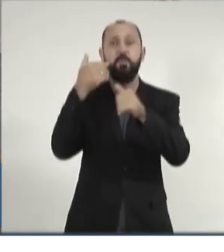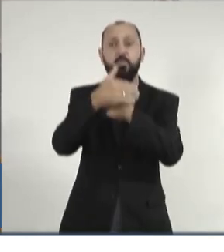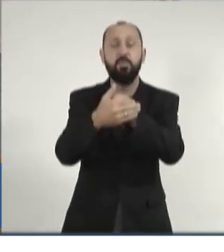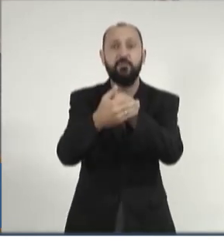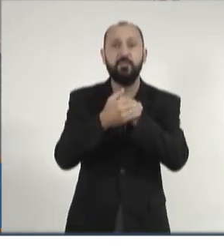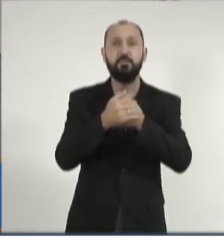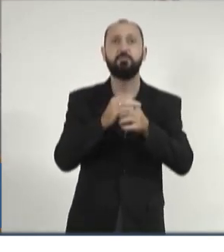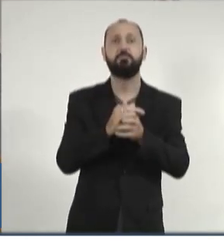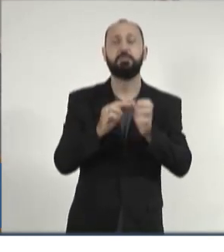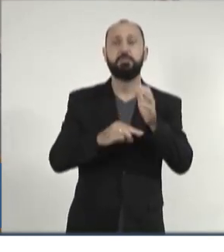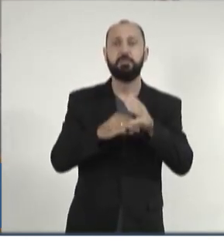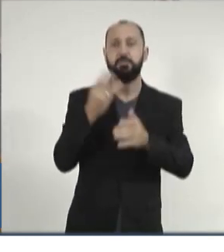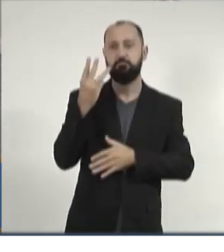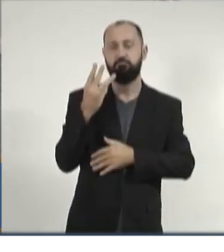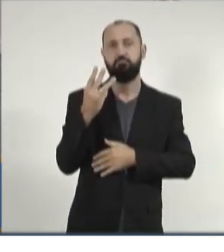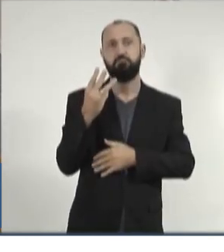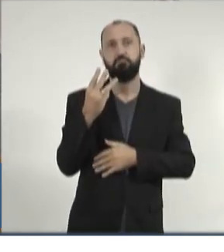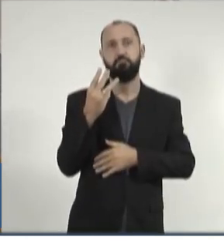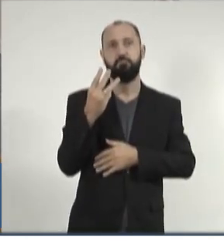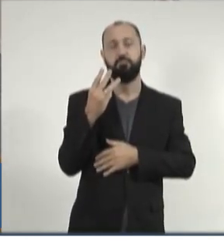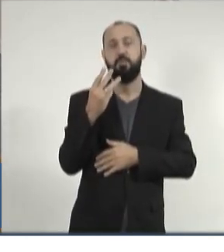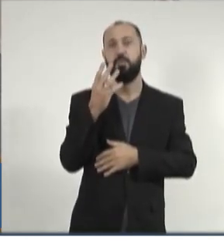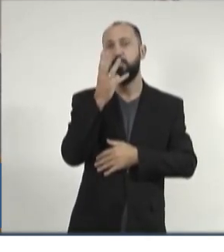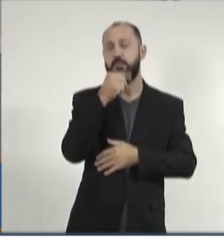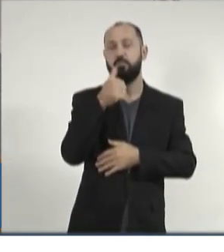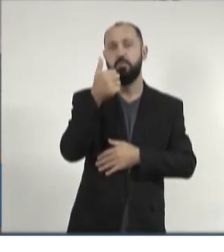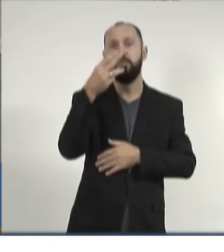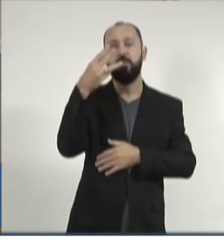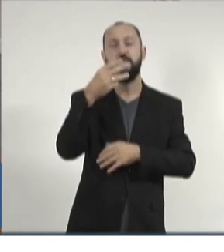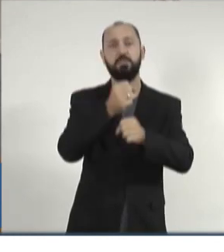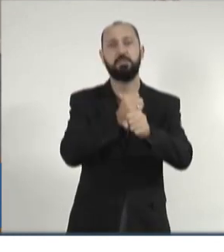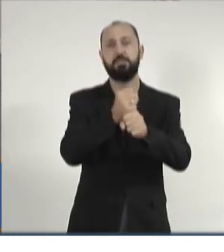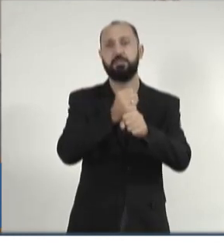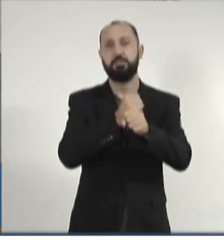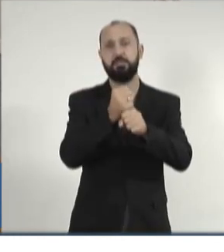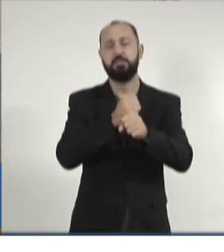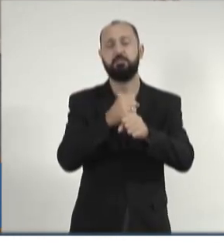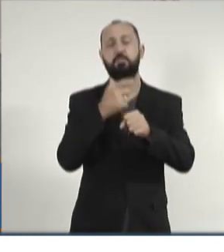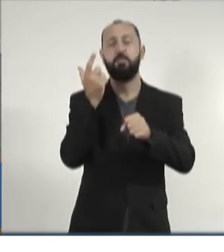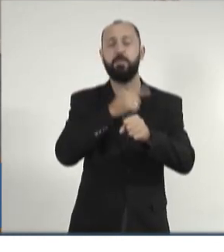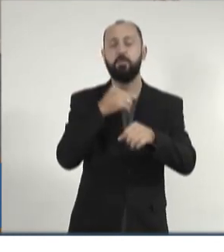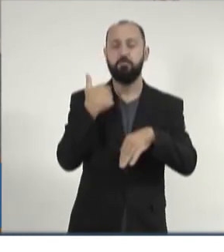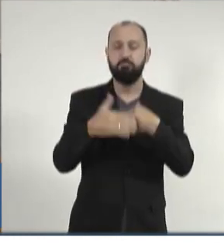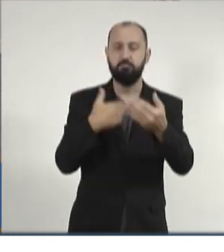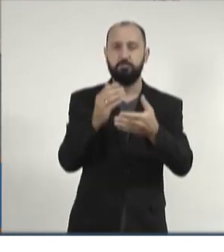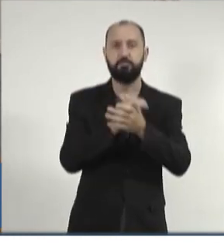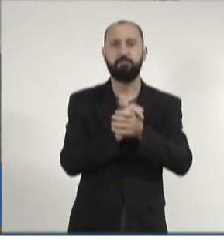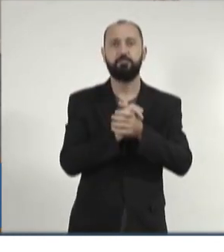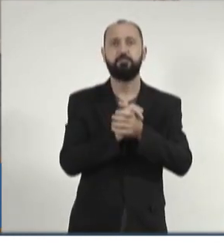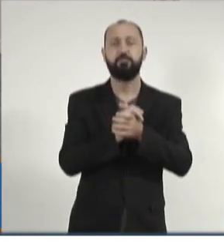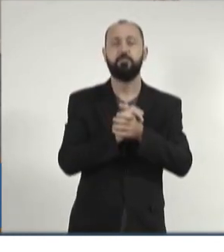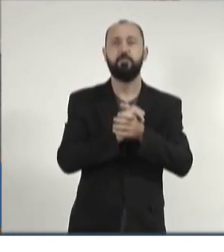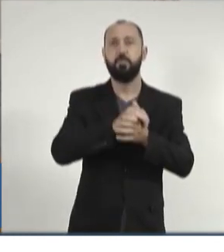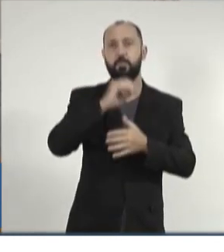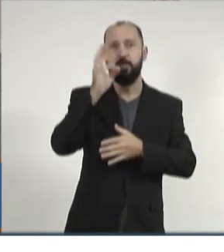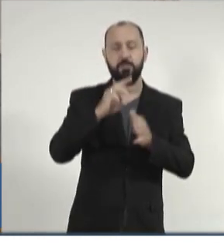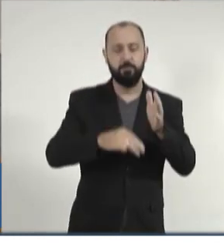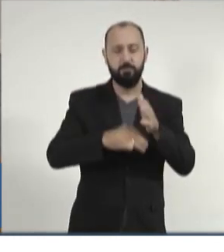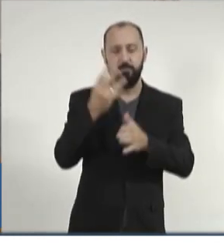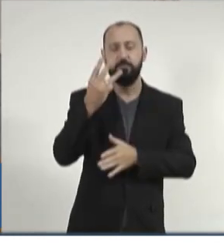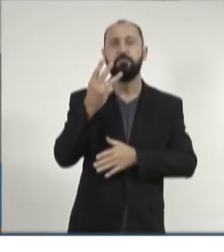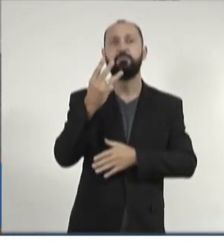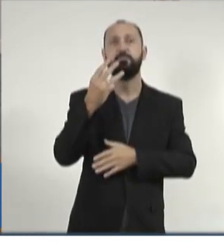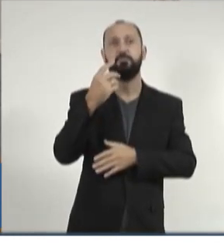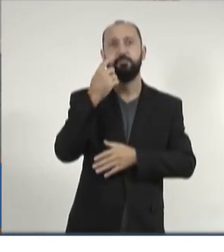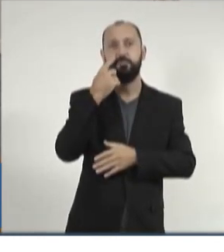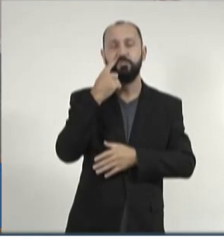defesa. 3 vezes. Levou 13 anos para o negócio andar. O Brasil, durante 3 vezes, foi